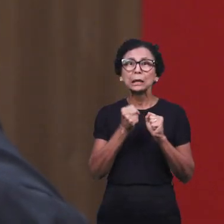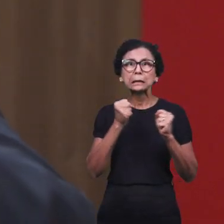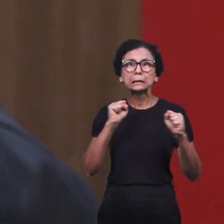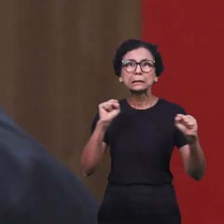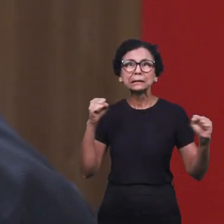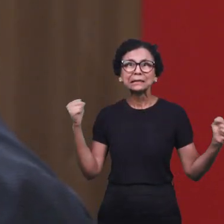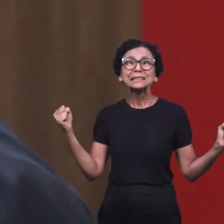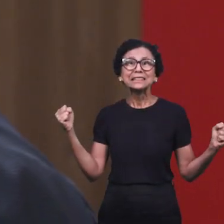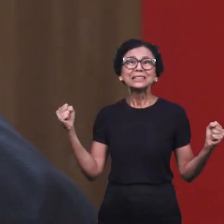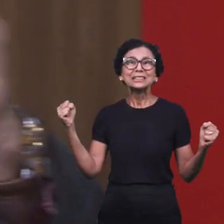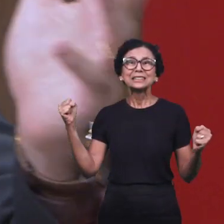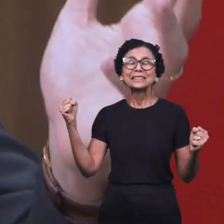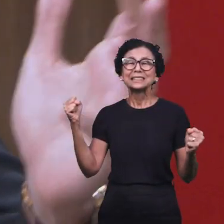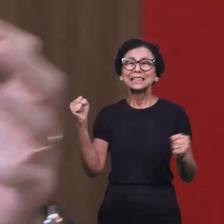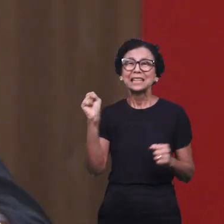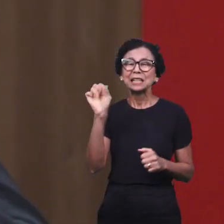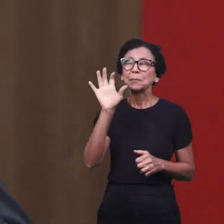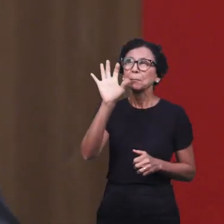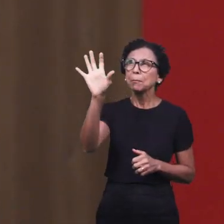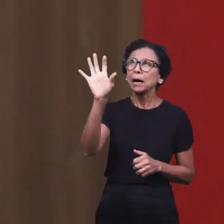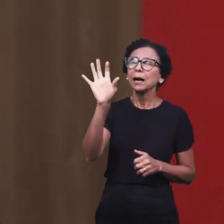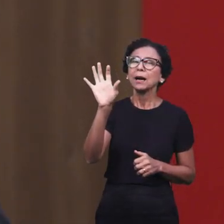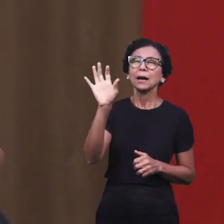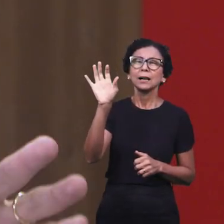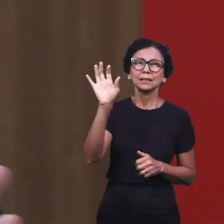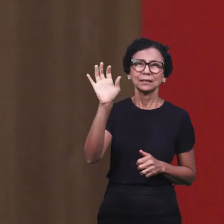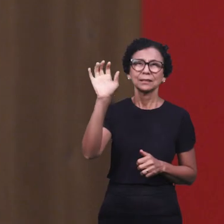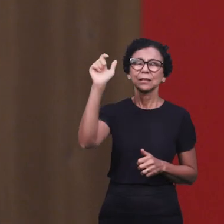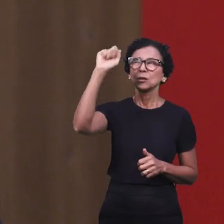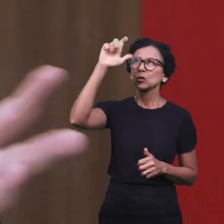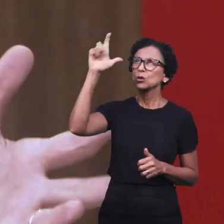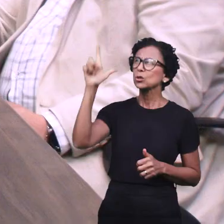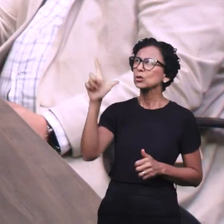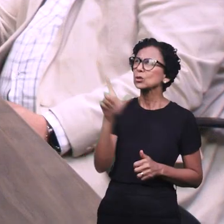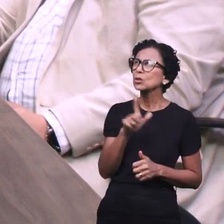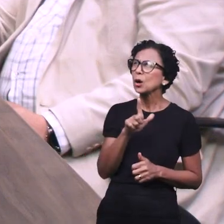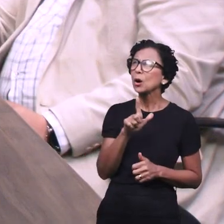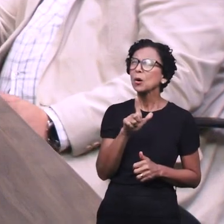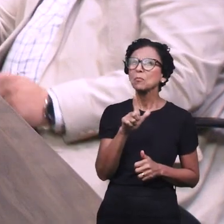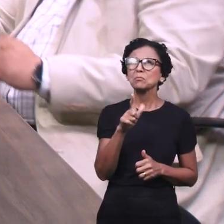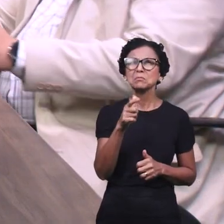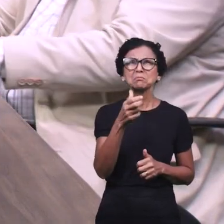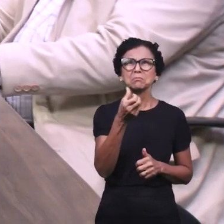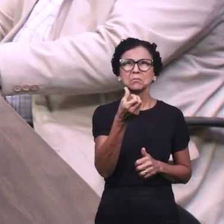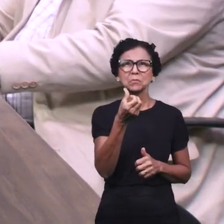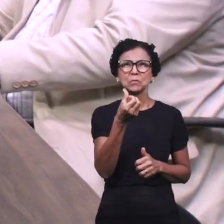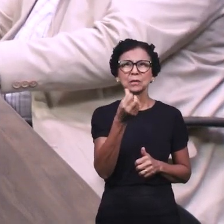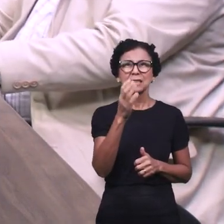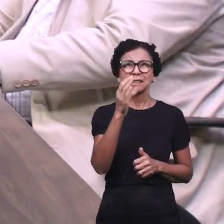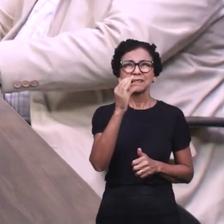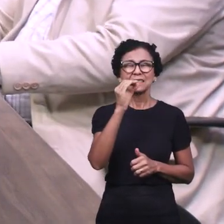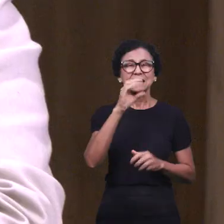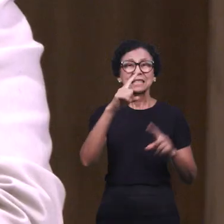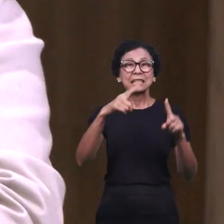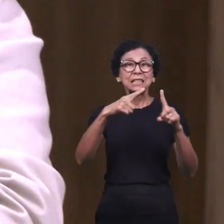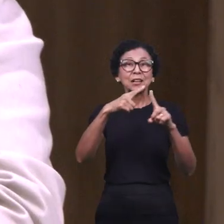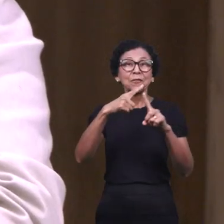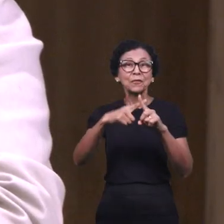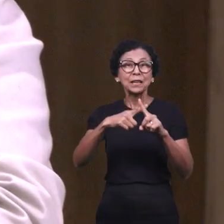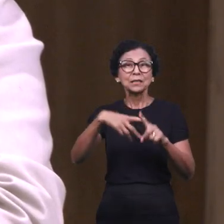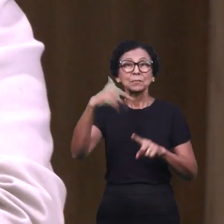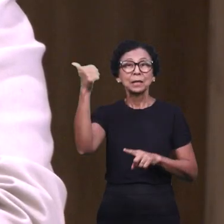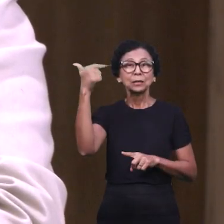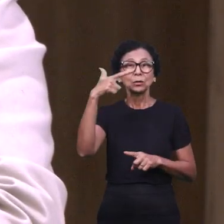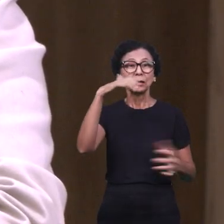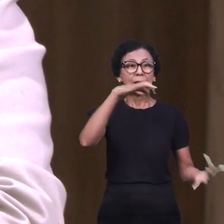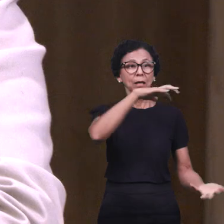né, que foi diagnosticada ali, com um tamanho ali aproximadamente 60 vezes. 60 vezes o tamanho da Terra, né? É